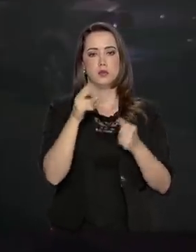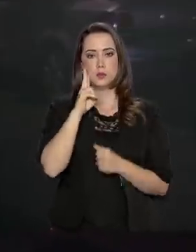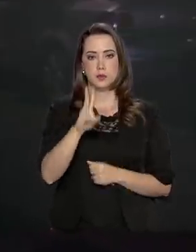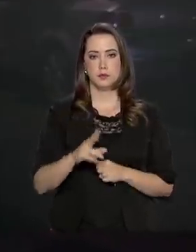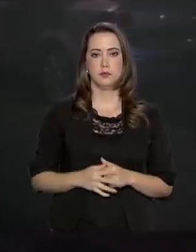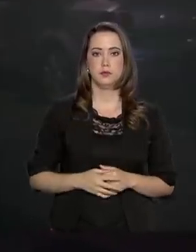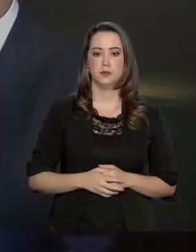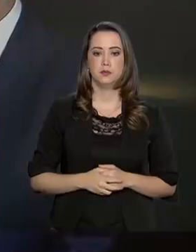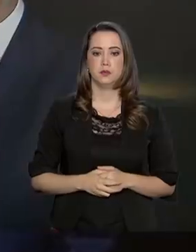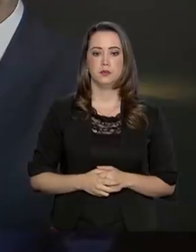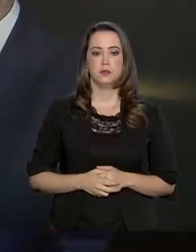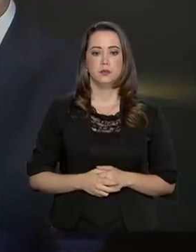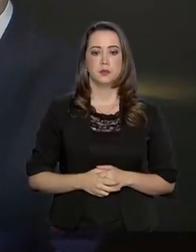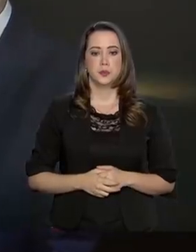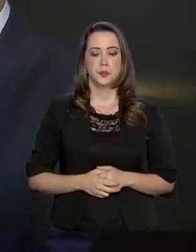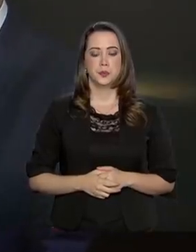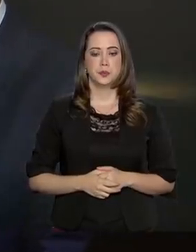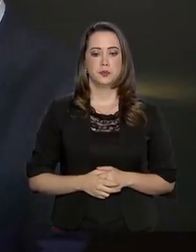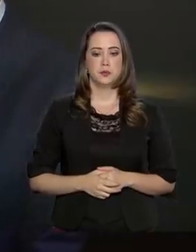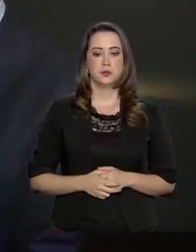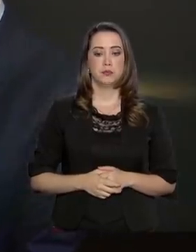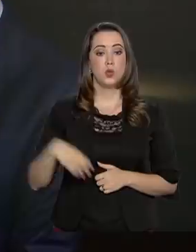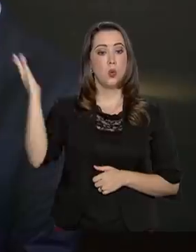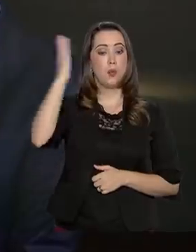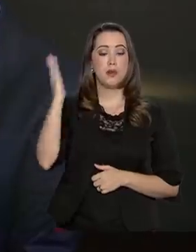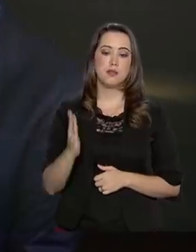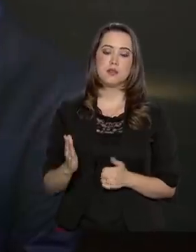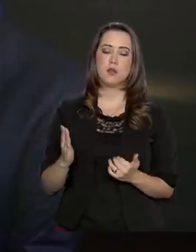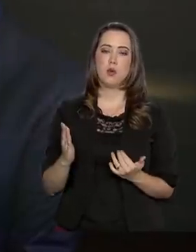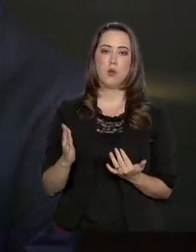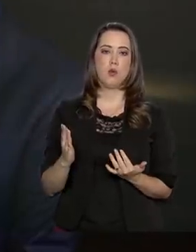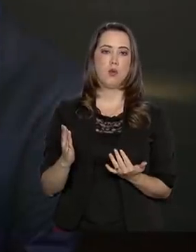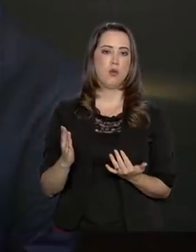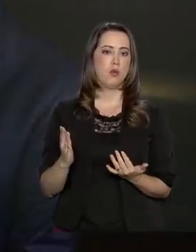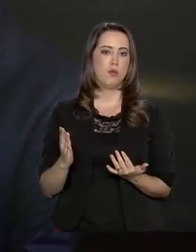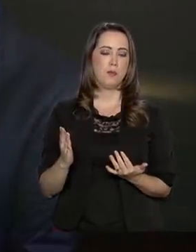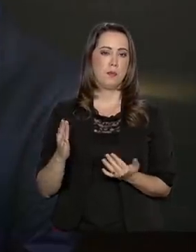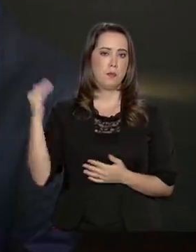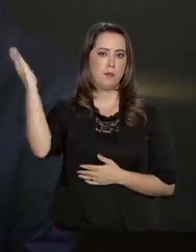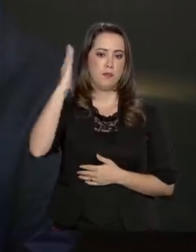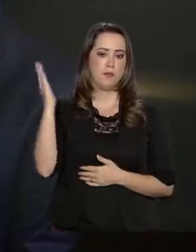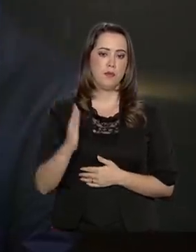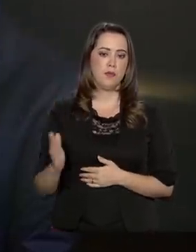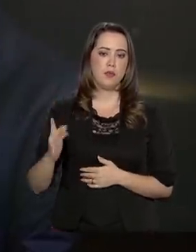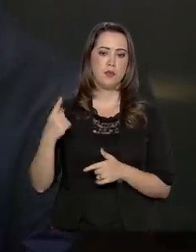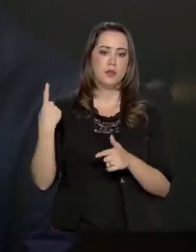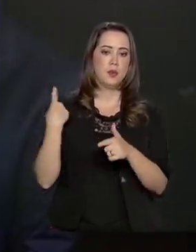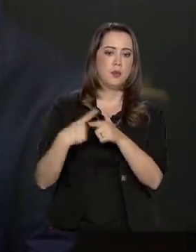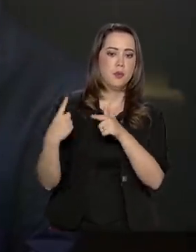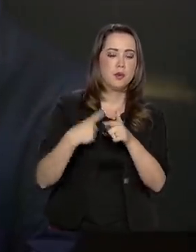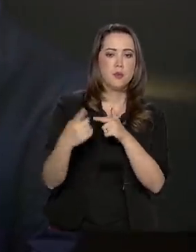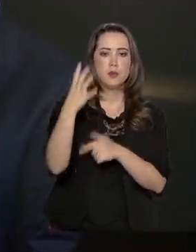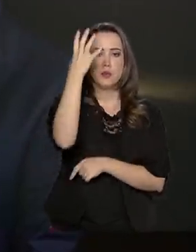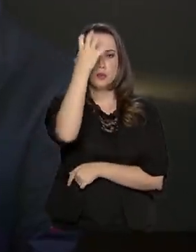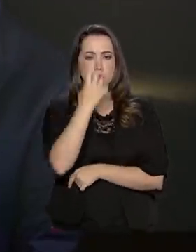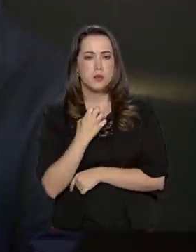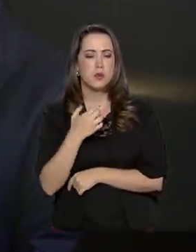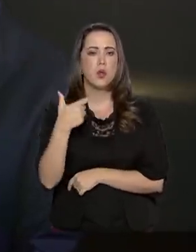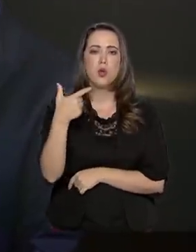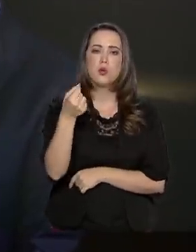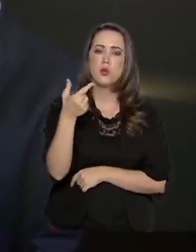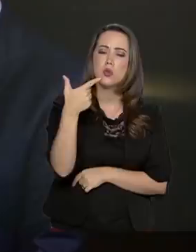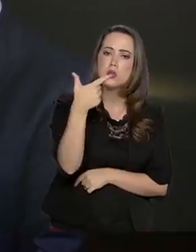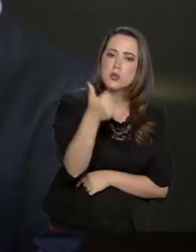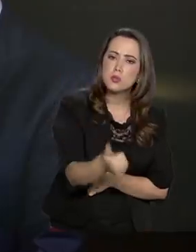ouvi-lo. O Brasil não vai entra numa crise seríssima, talvez 2021, 2022, se a